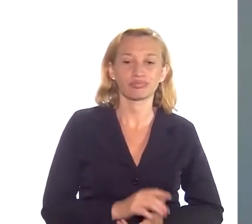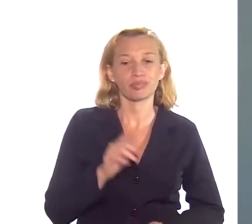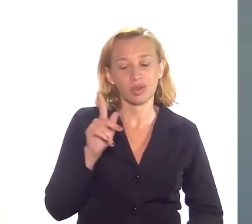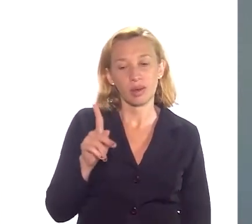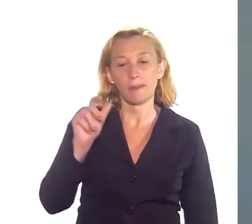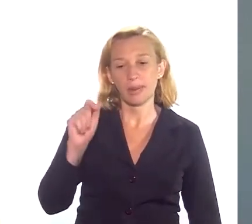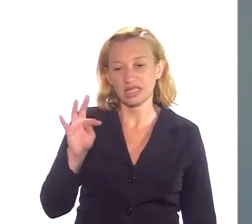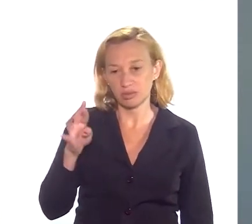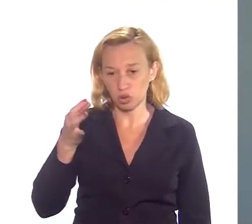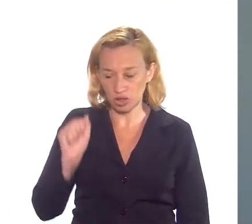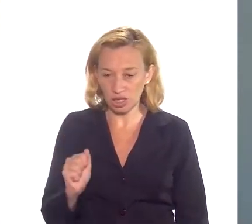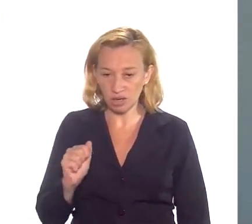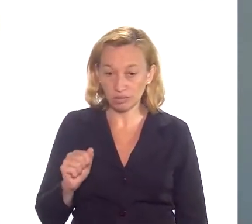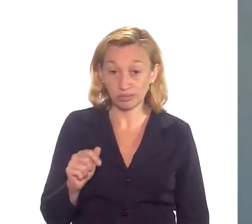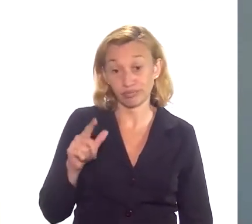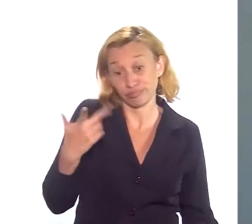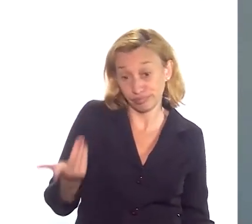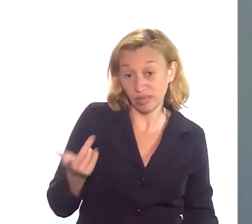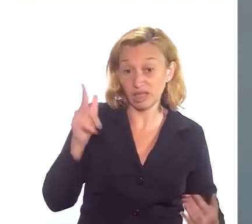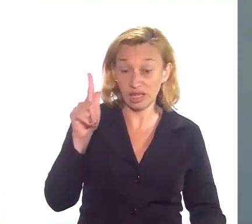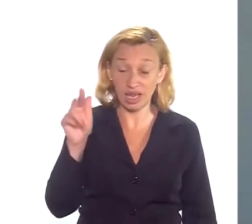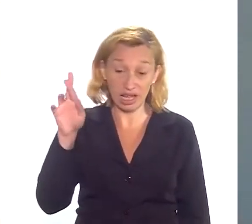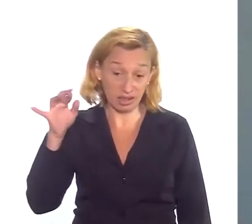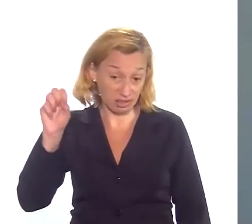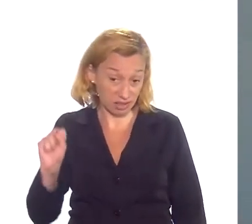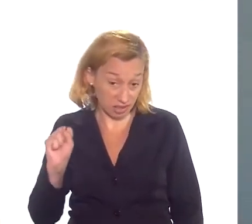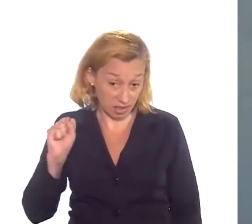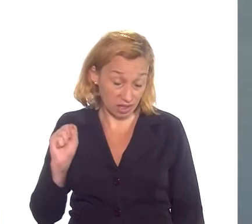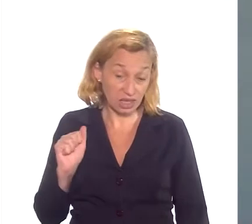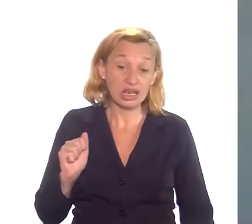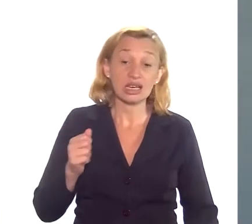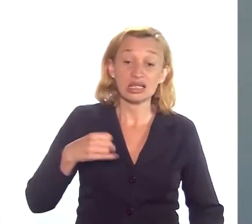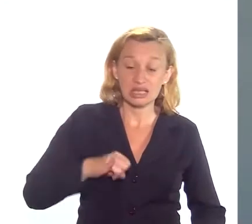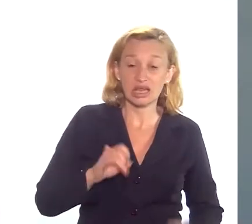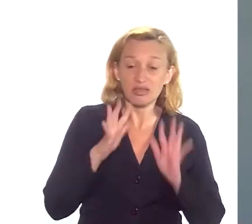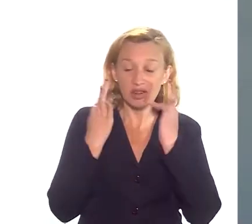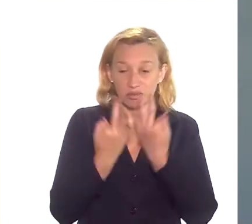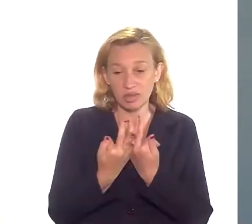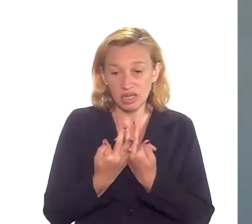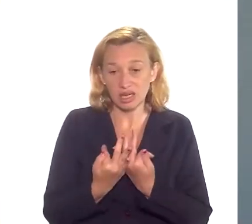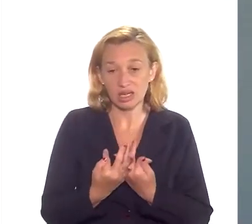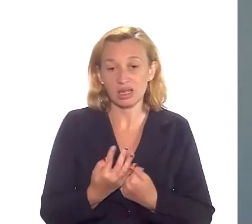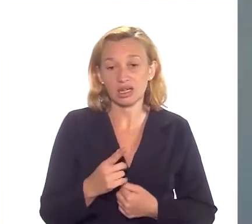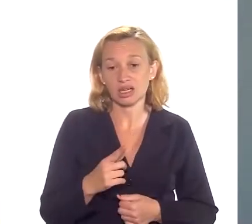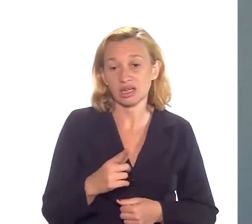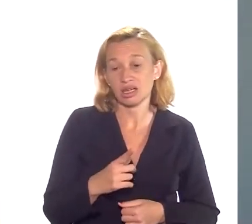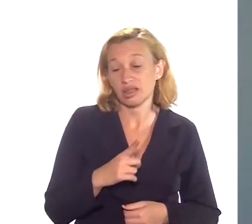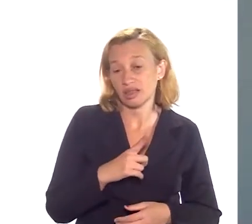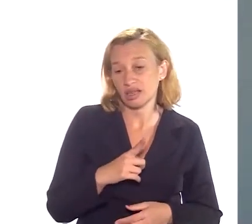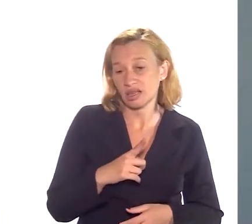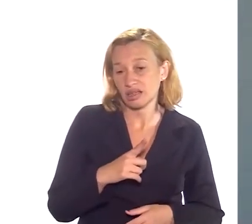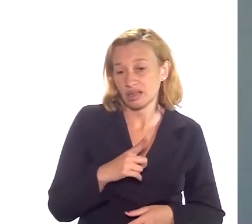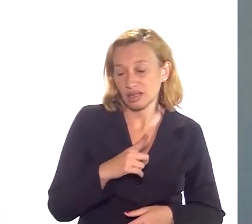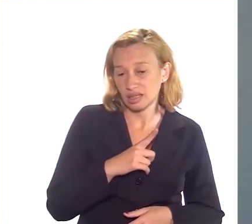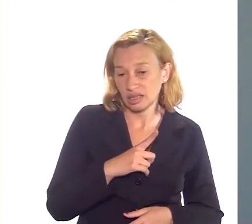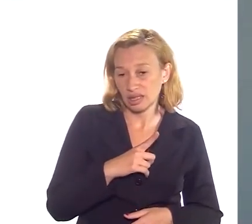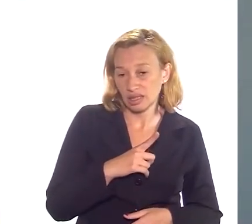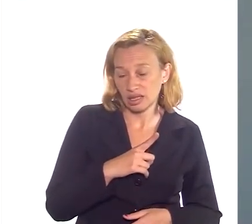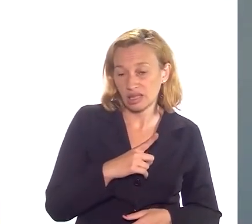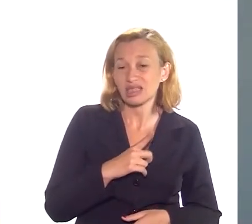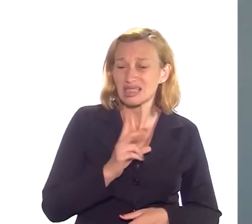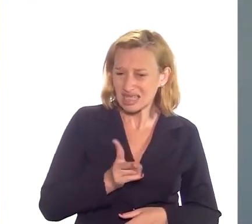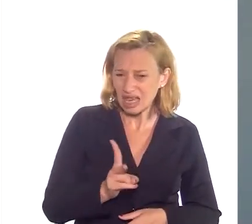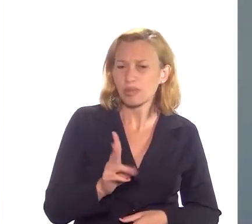É, de fato, a questão patrimonial e das garantias, que historicamente também, quando a família tem algum ativo, isso está no nome